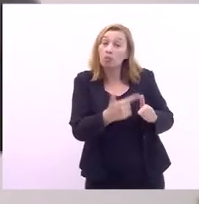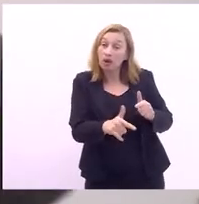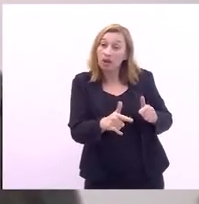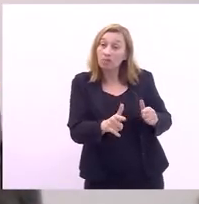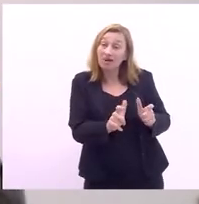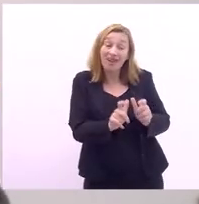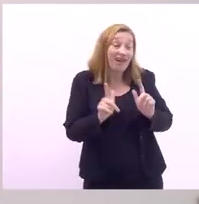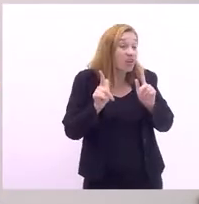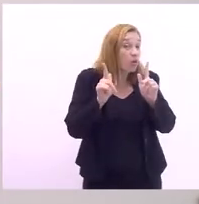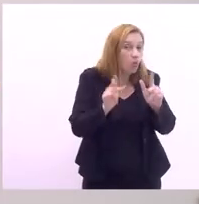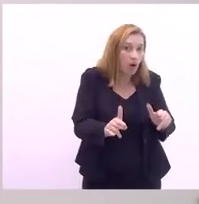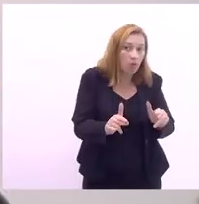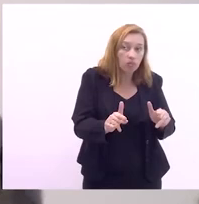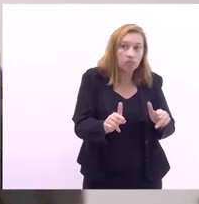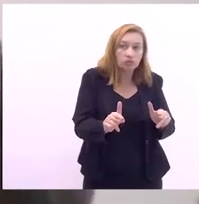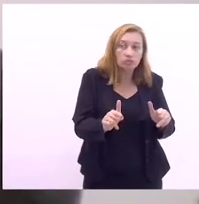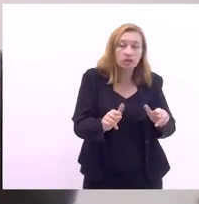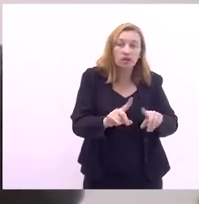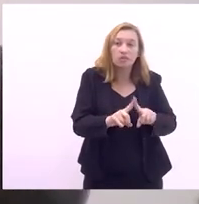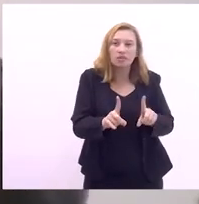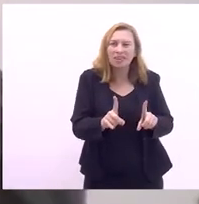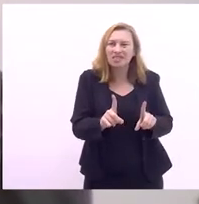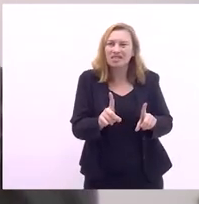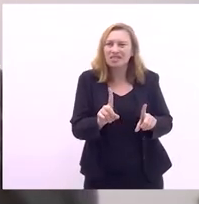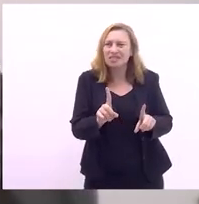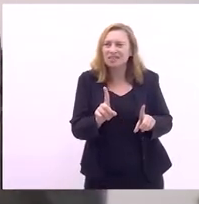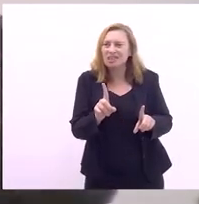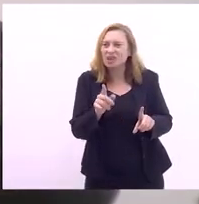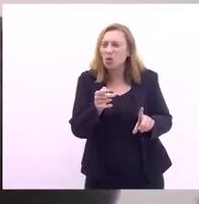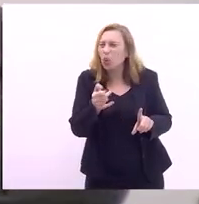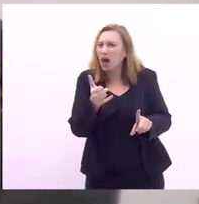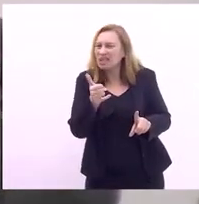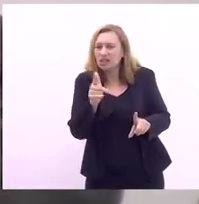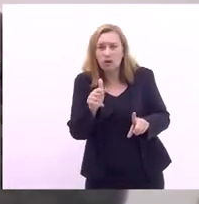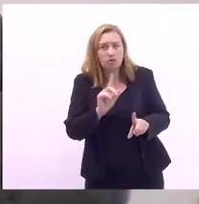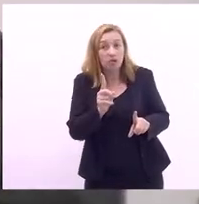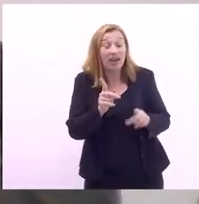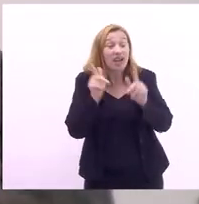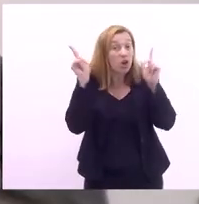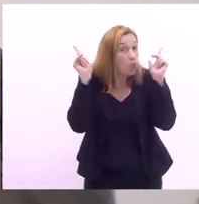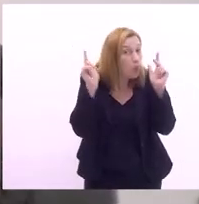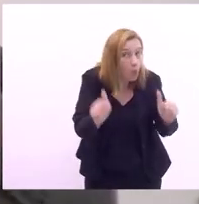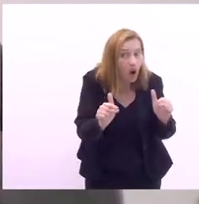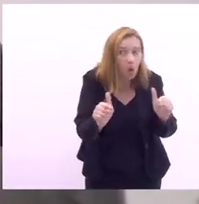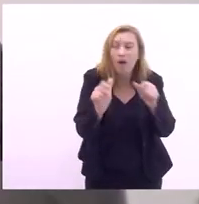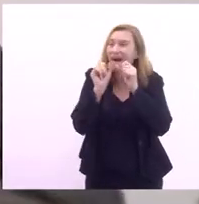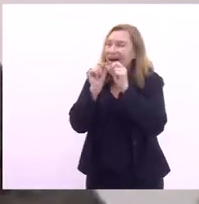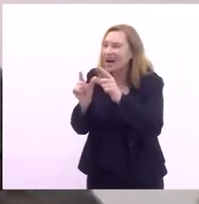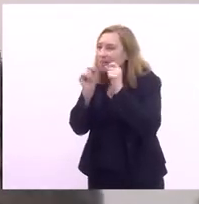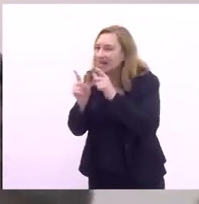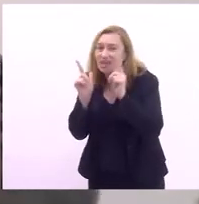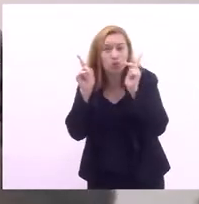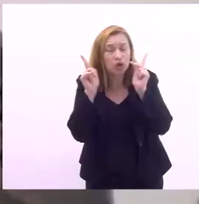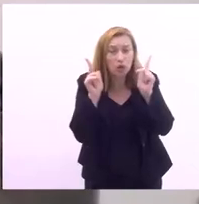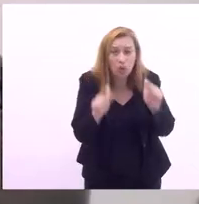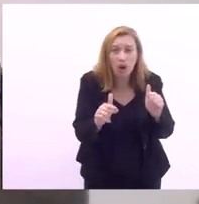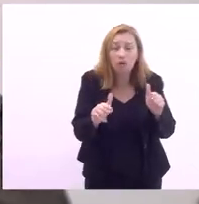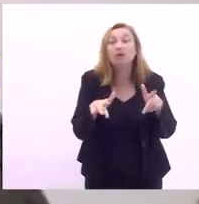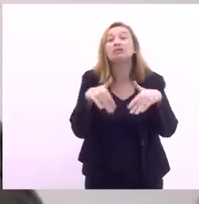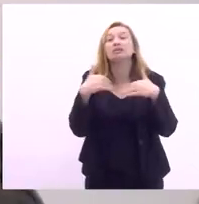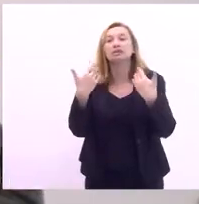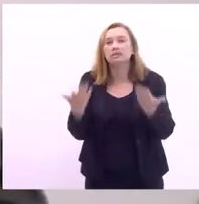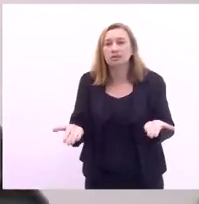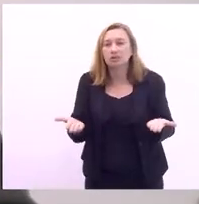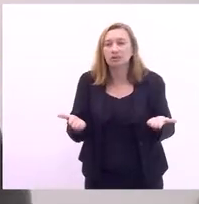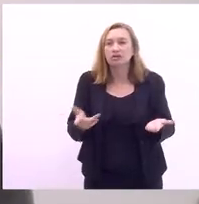é igual, não é dizer semelhante, não. A reclamação é rigorosamente a mesma. Então,